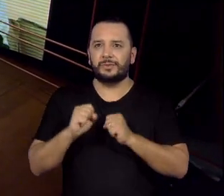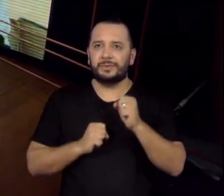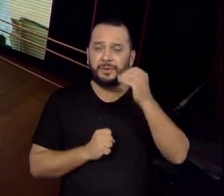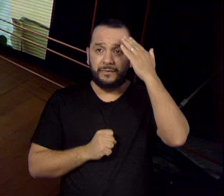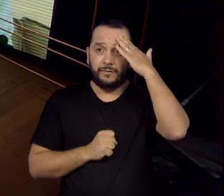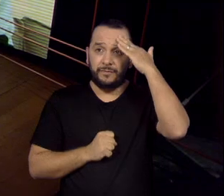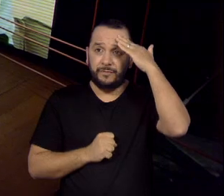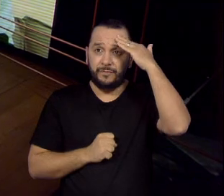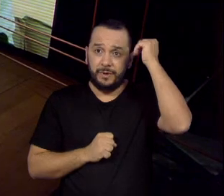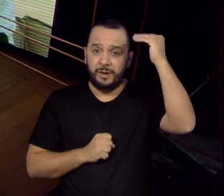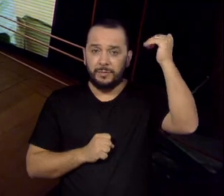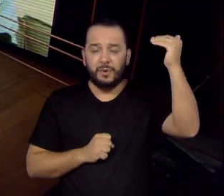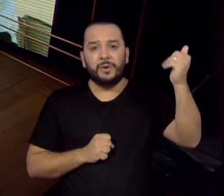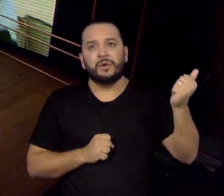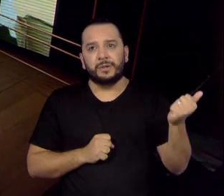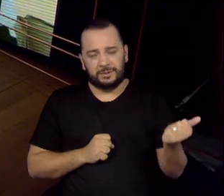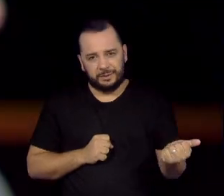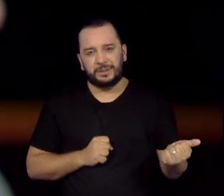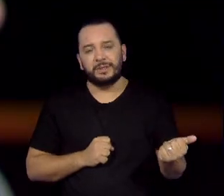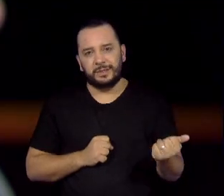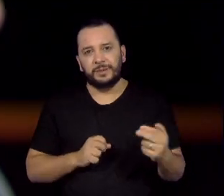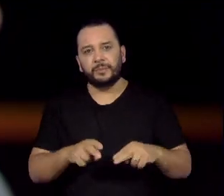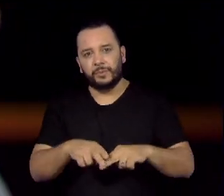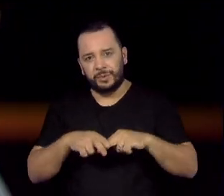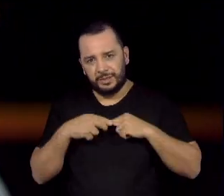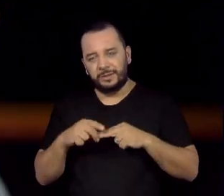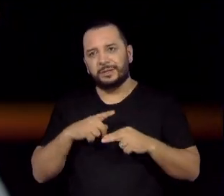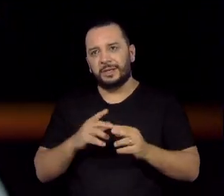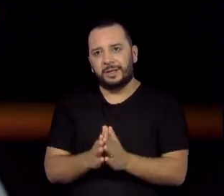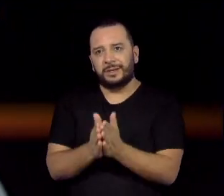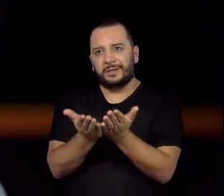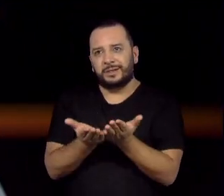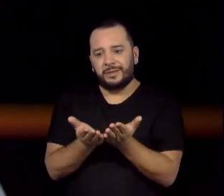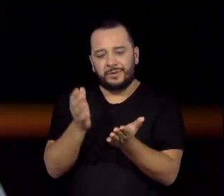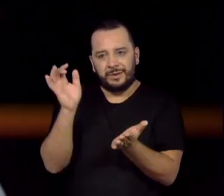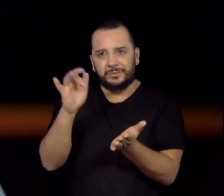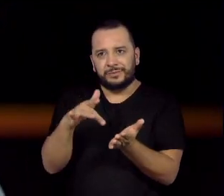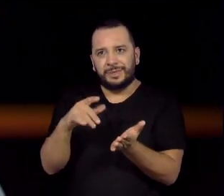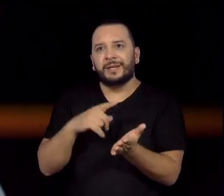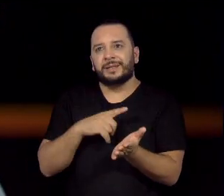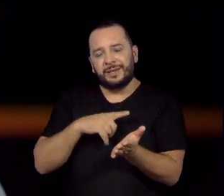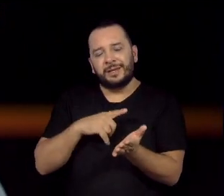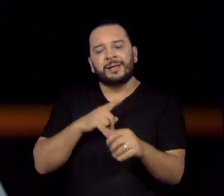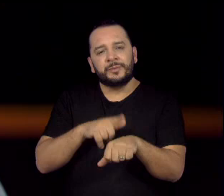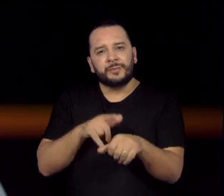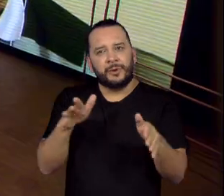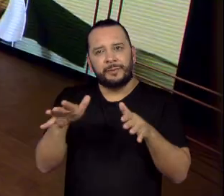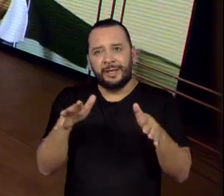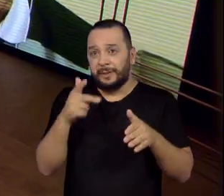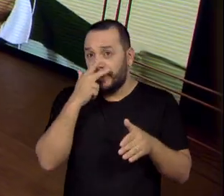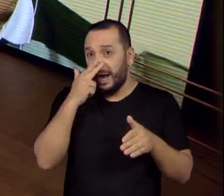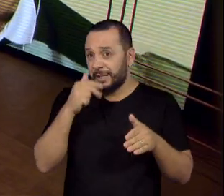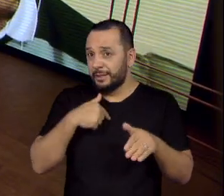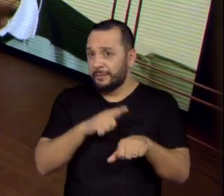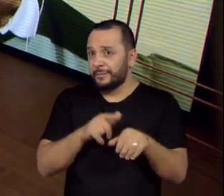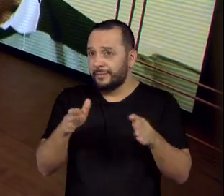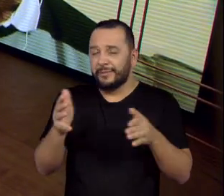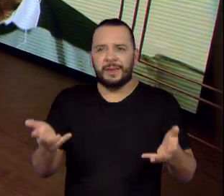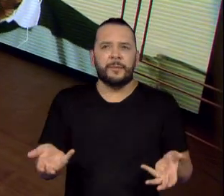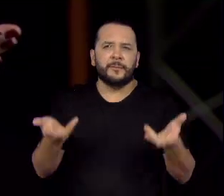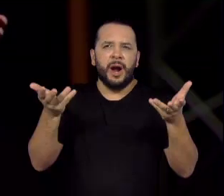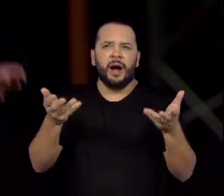Então, isso tudo está nesse livro. Um momento de grande glamour. grande glamour. Loyola, e qual